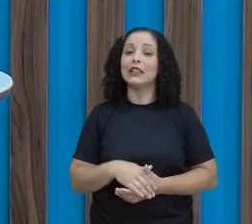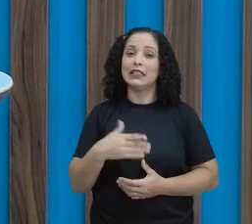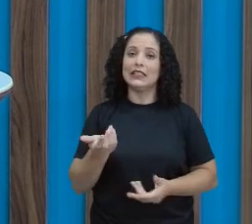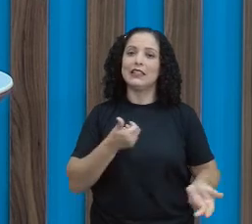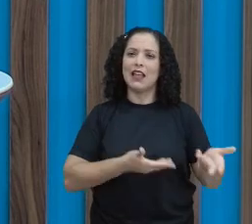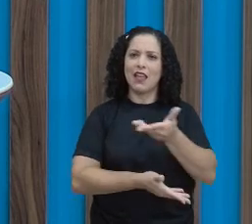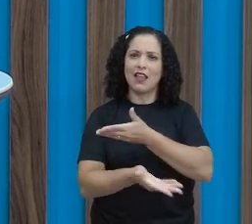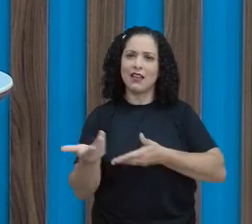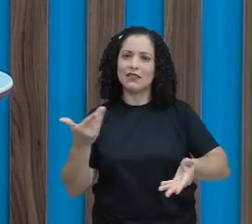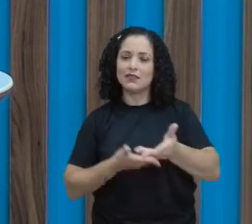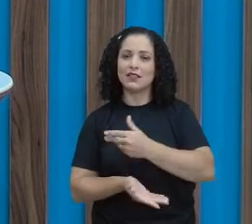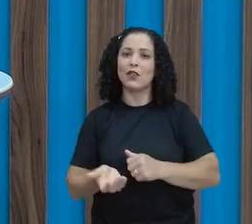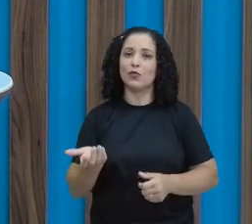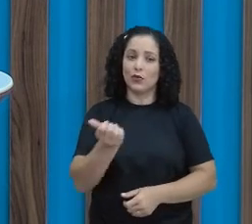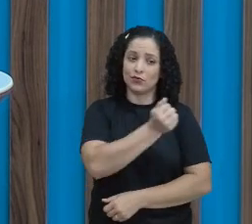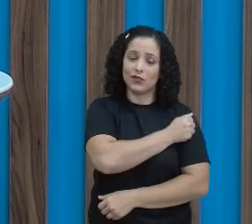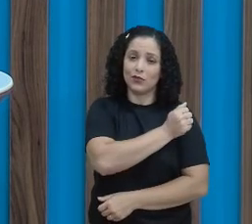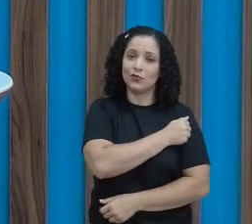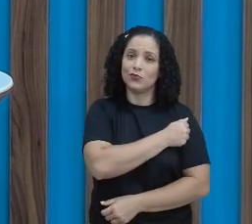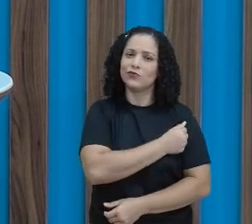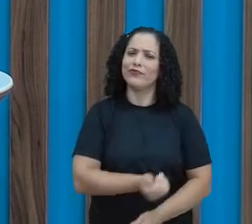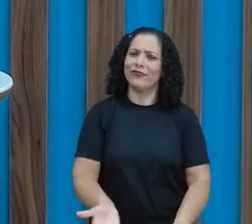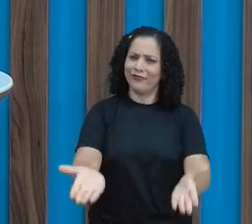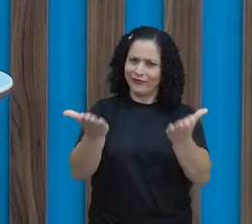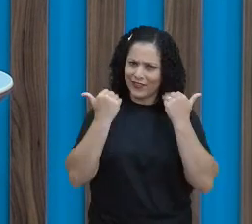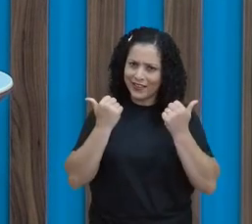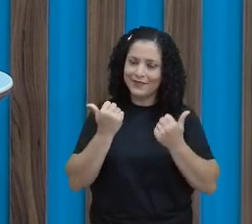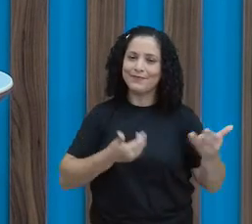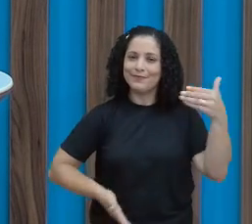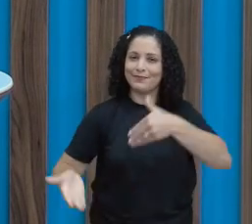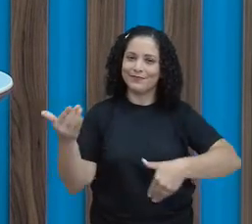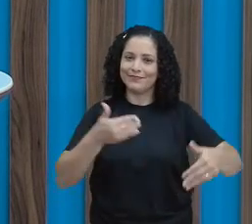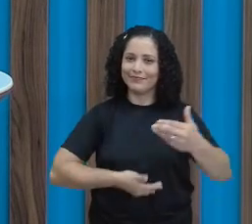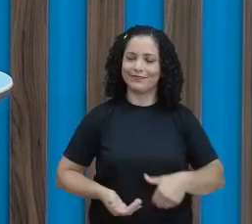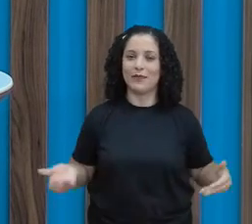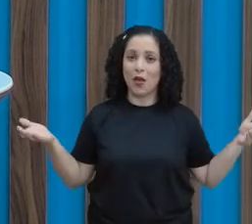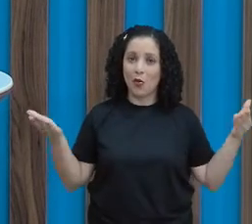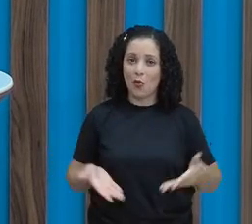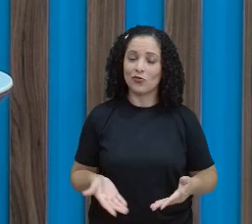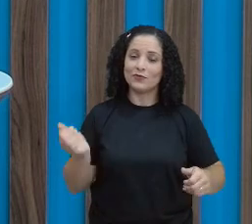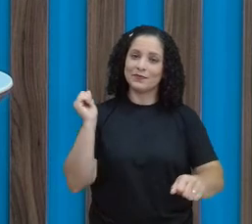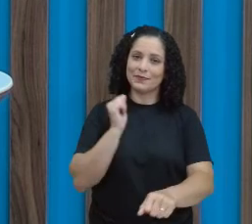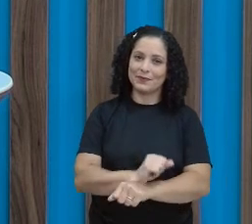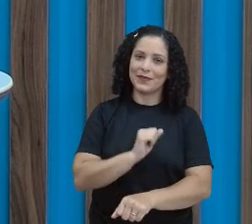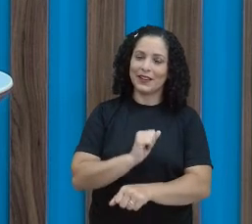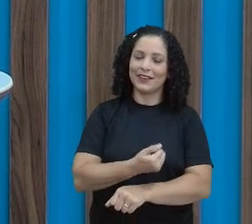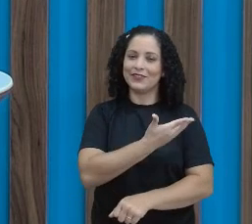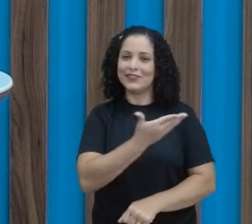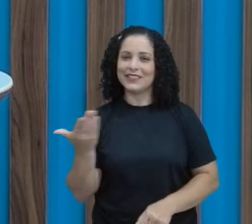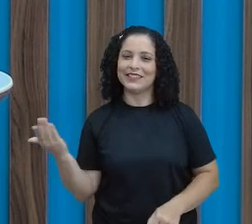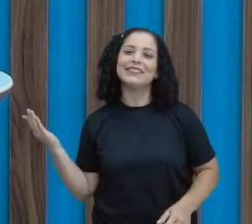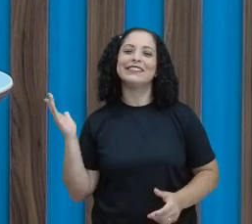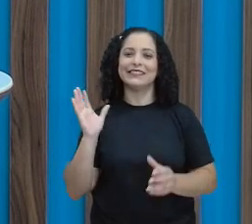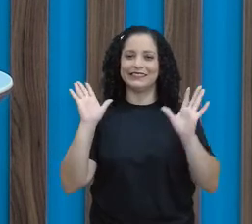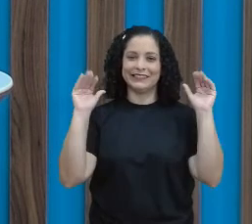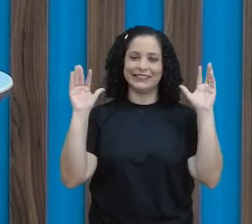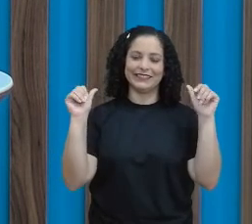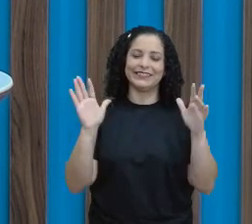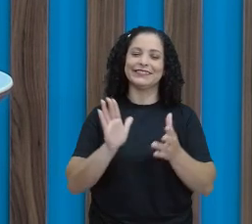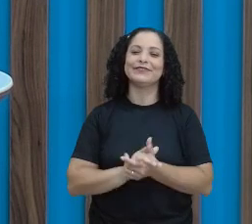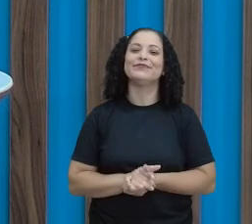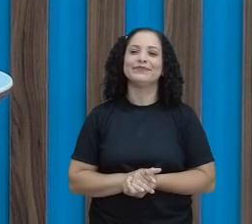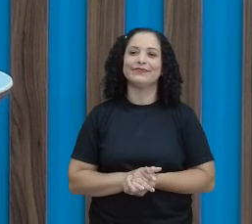relação a esses alunos, é dizer, venham participar. Por hoje é só, eu conto com vocês no próximo encontro, tá? Tchau,